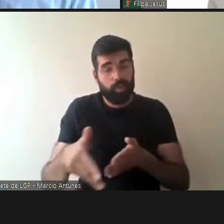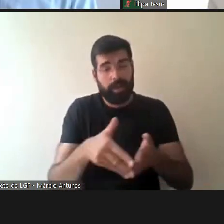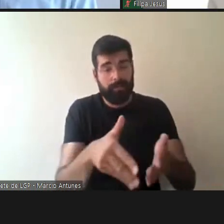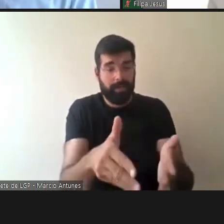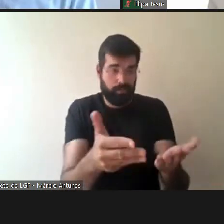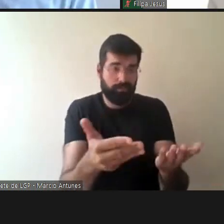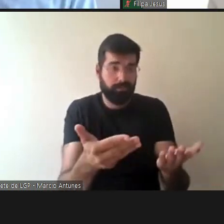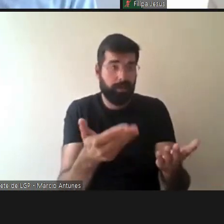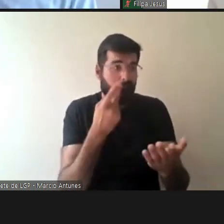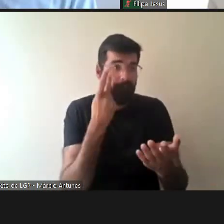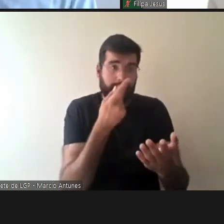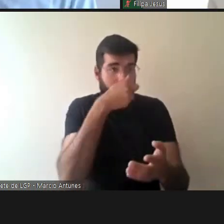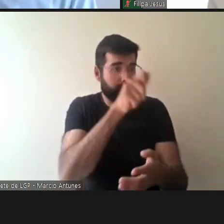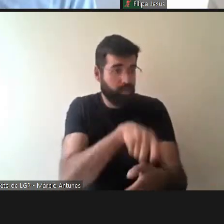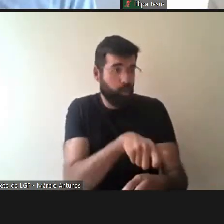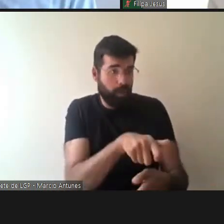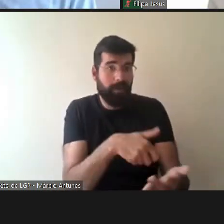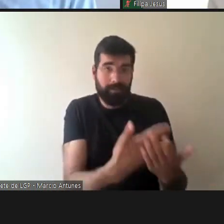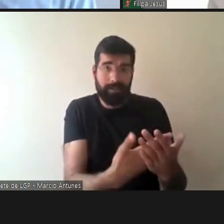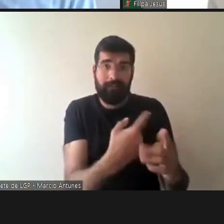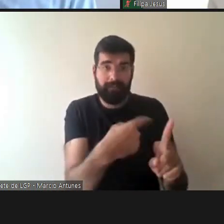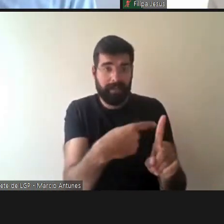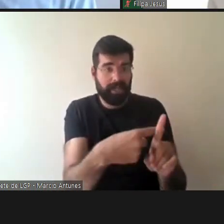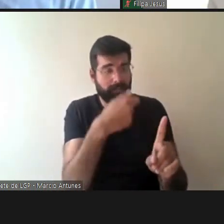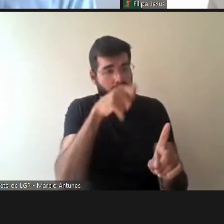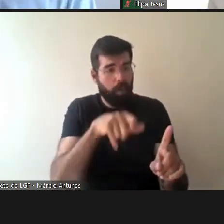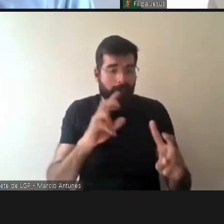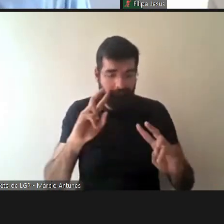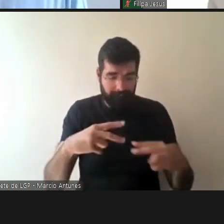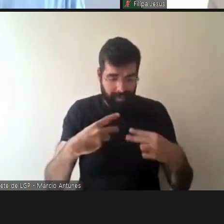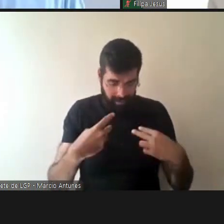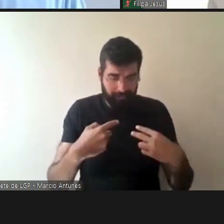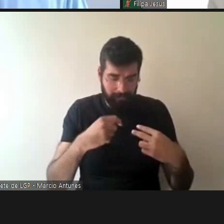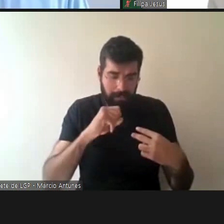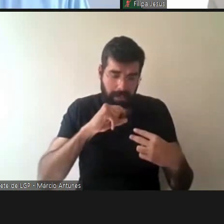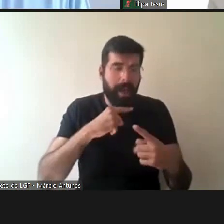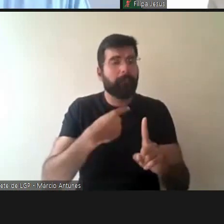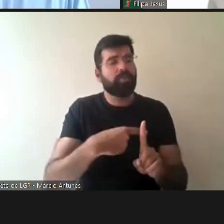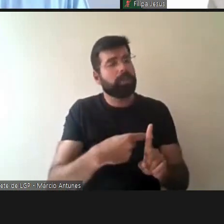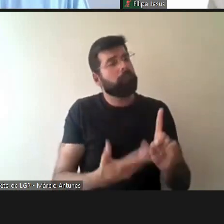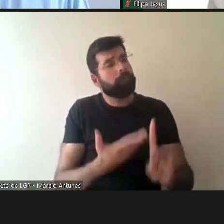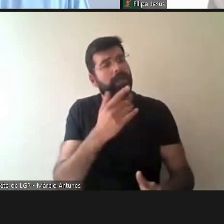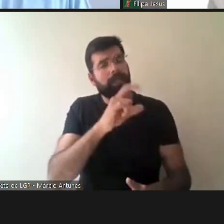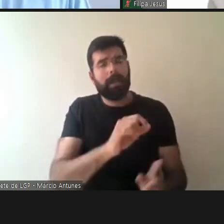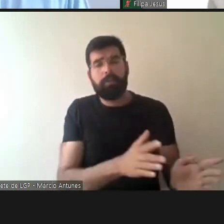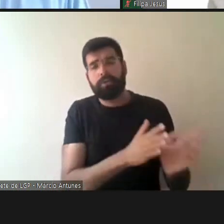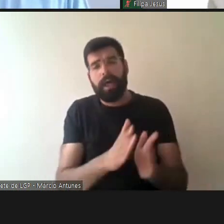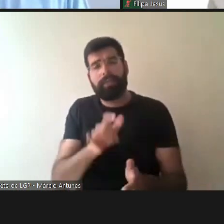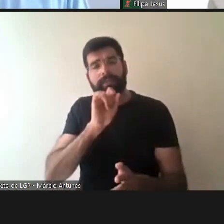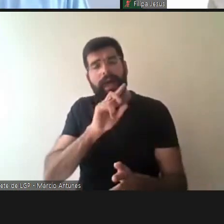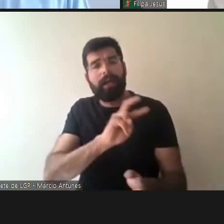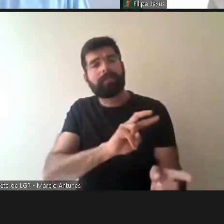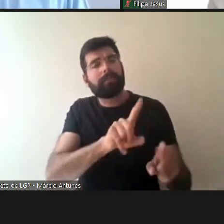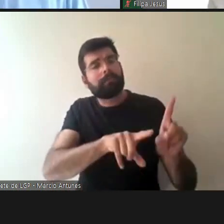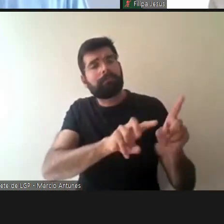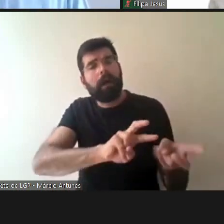de vida, do ponto de vista da sua autoestima e da possibilidade de pensar noutras